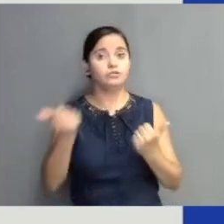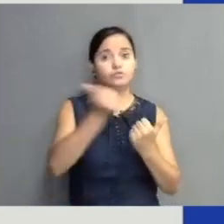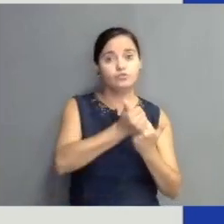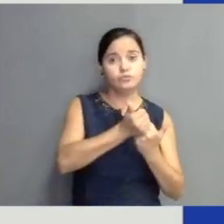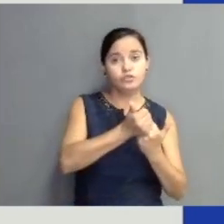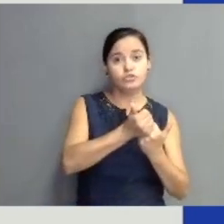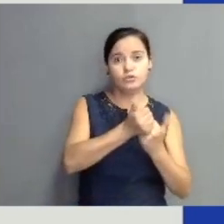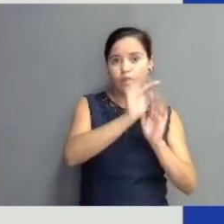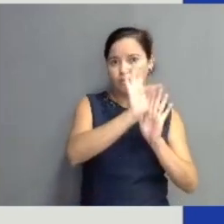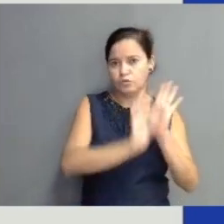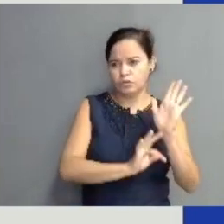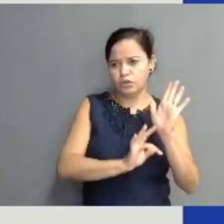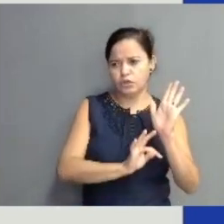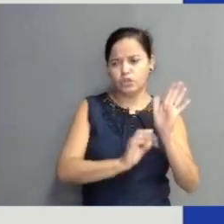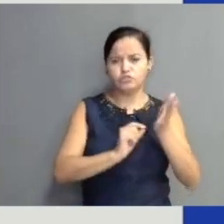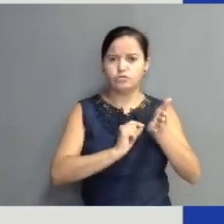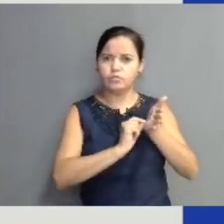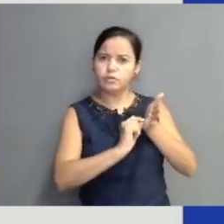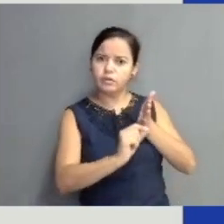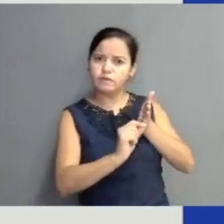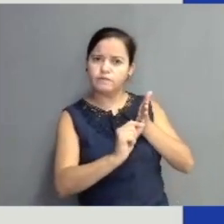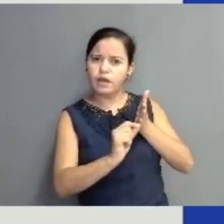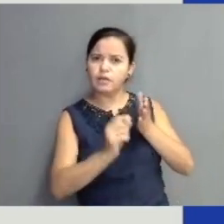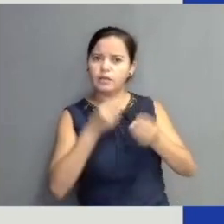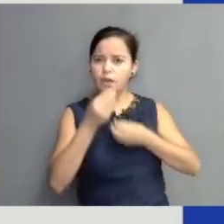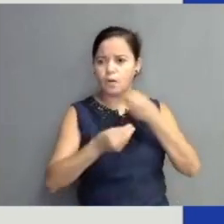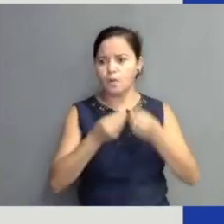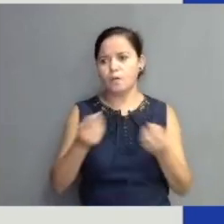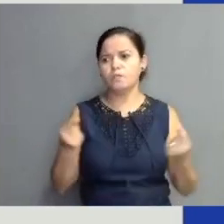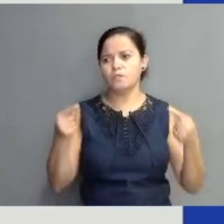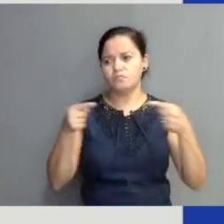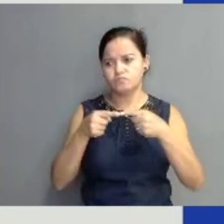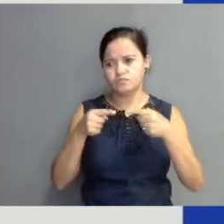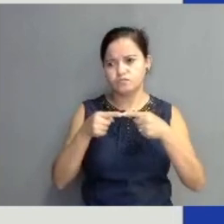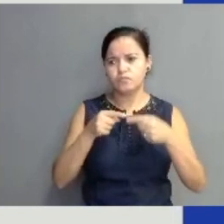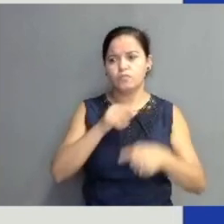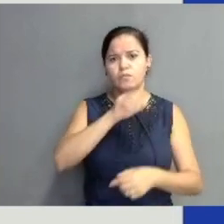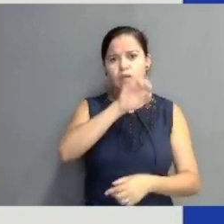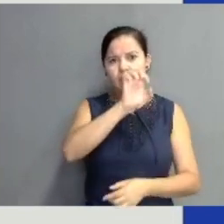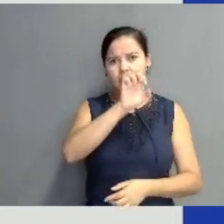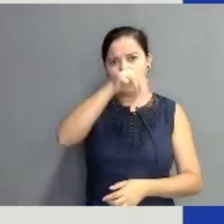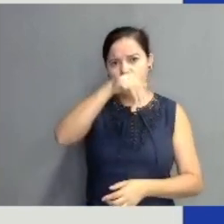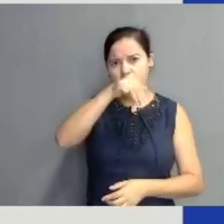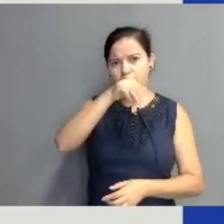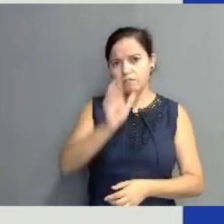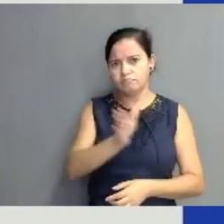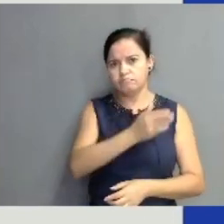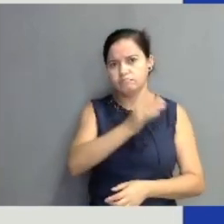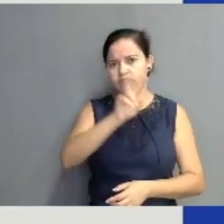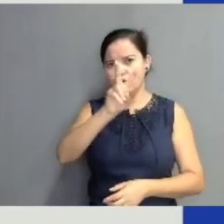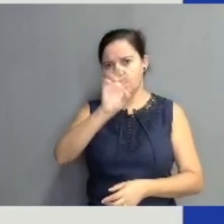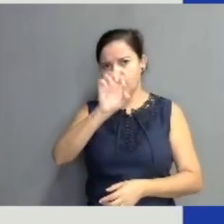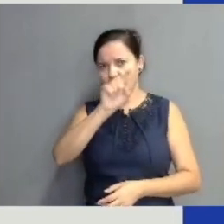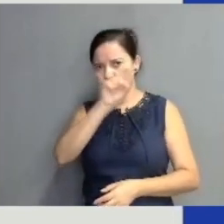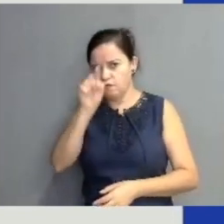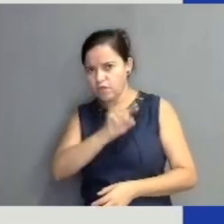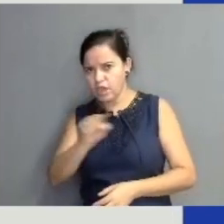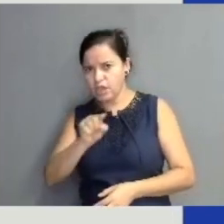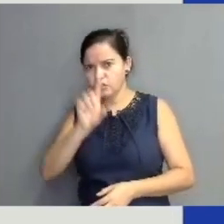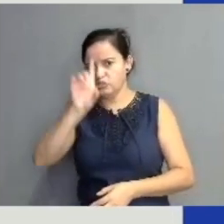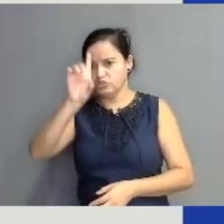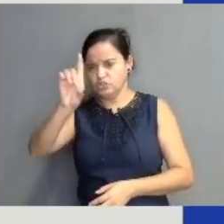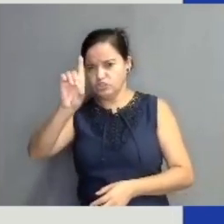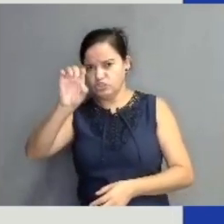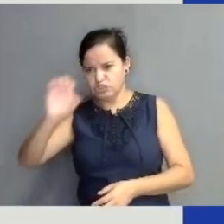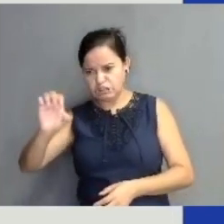grifada por outra, mantendo o sentido do texto. Em vez de essa expressão, né, grifada, em vez de